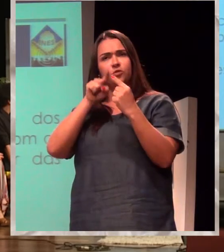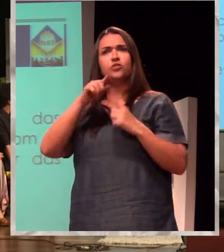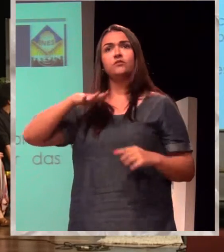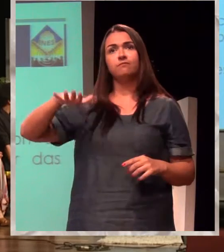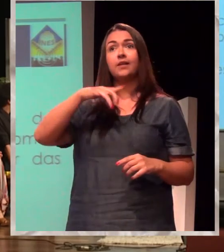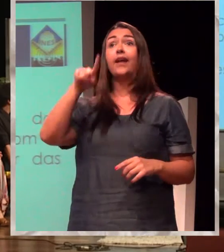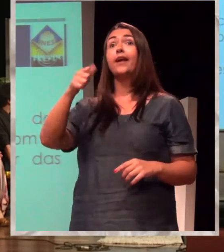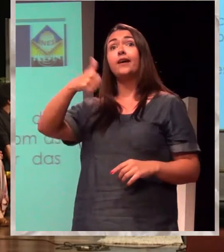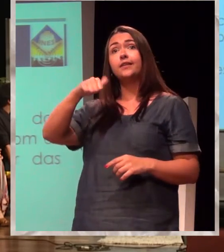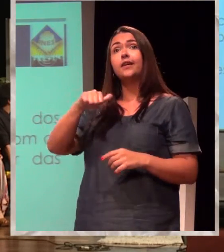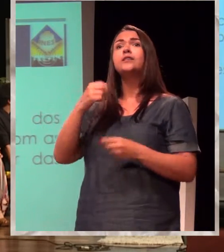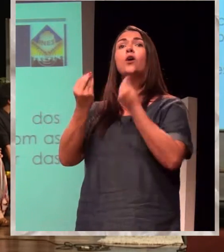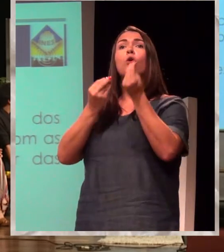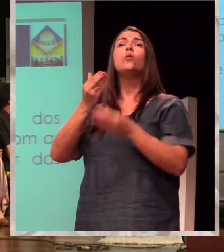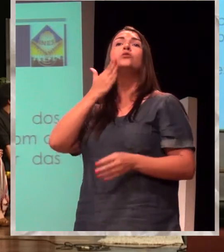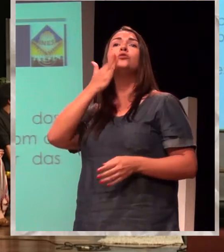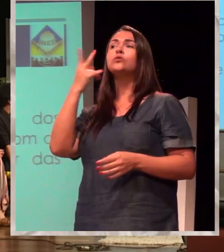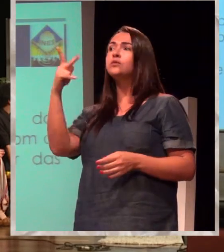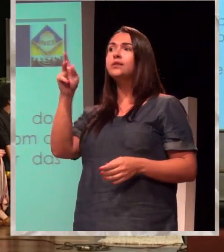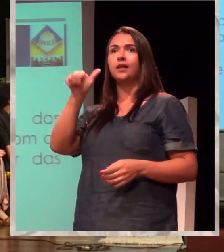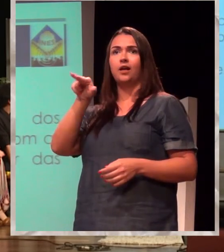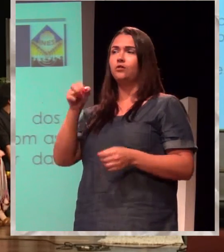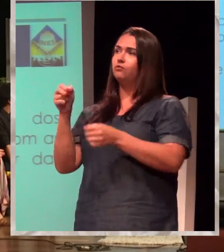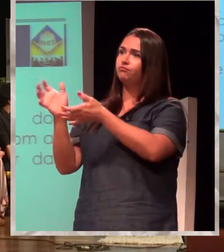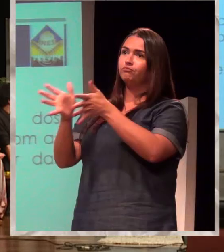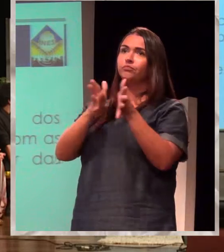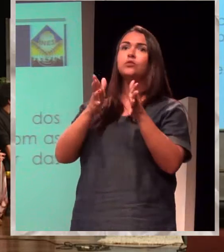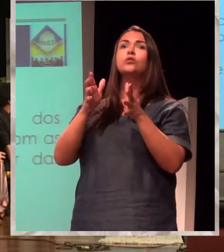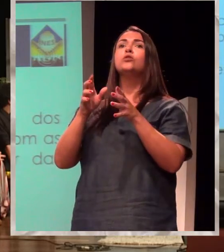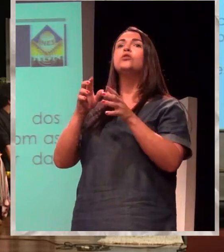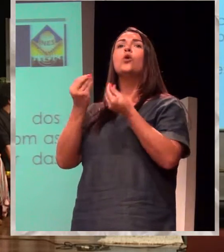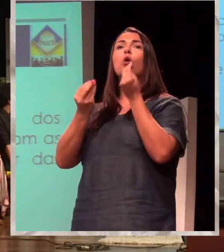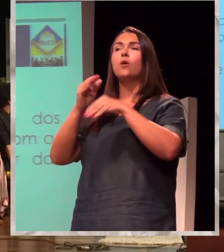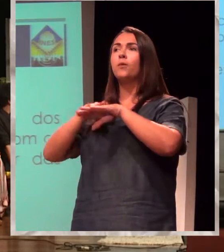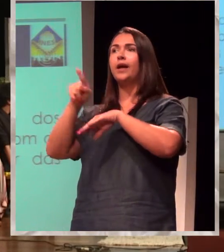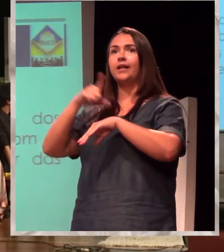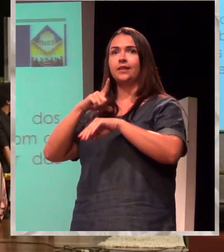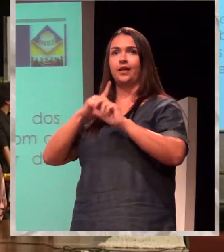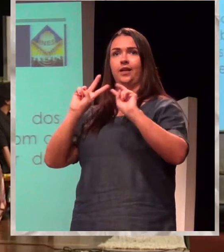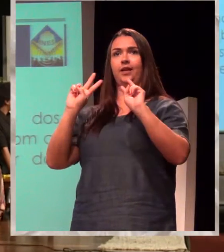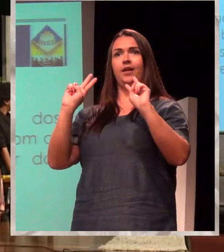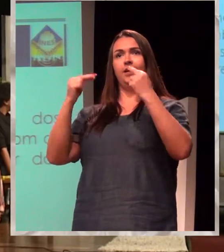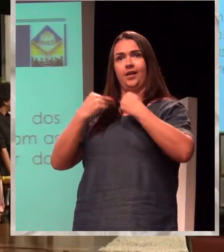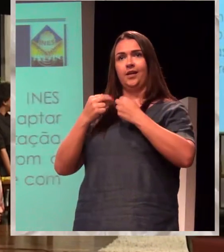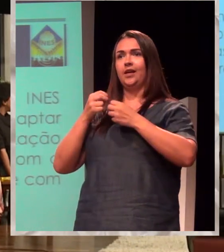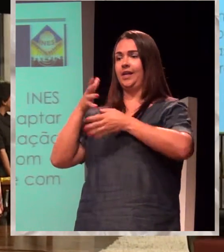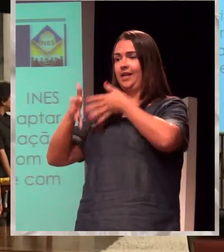era analisar o funcionamento do discurso desses alunos sobre a identificação e desidentificação com a